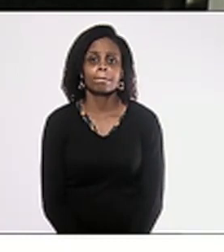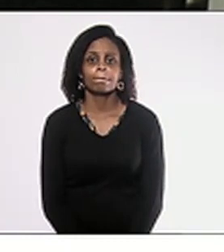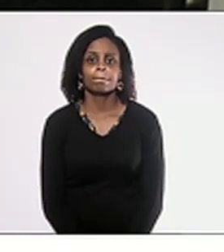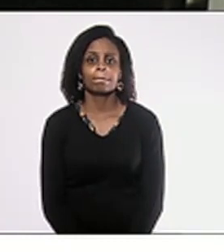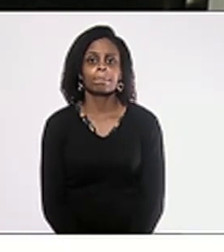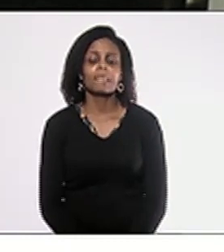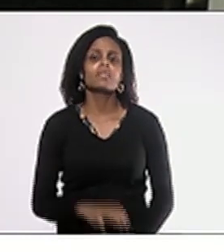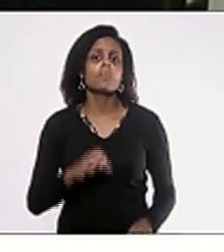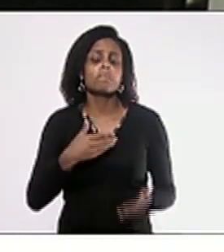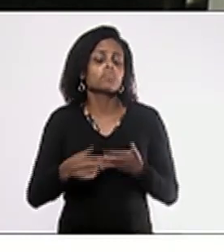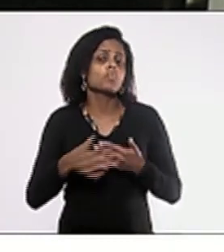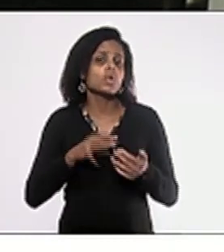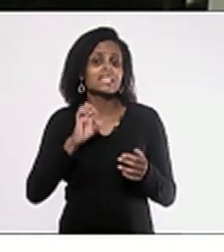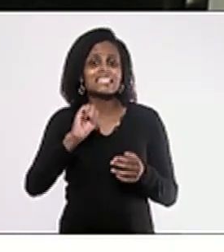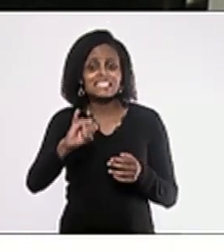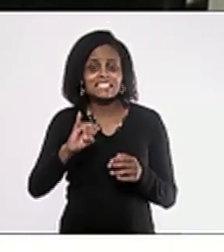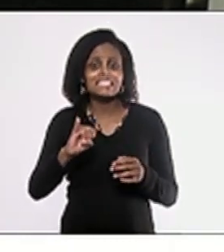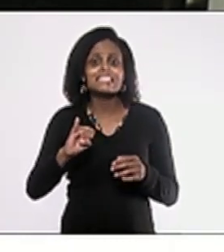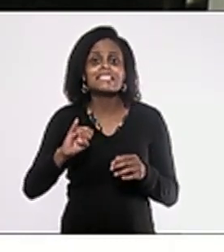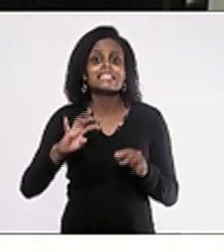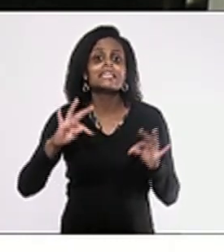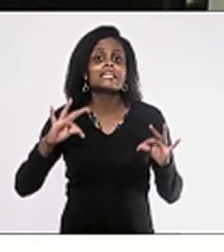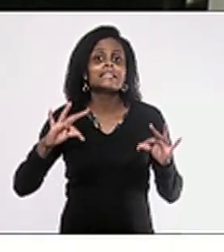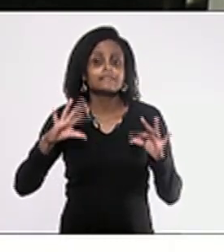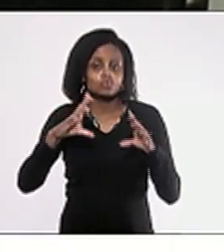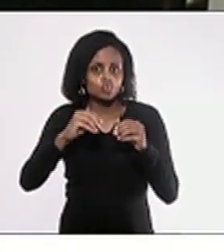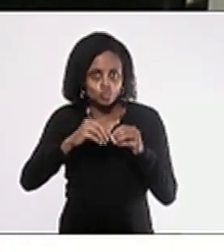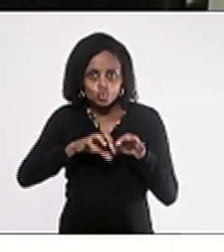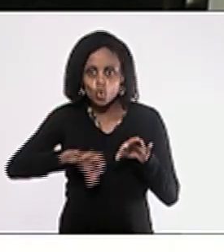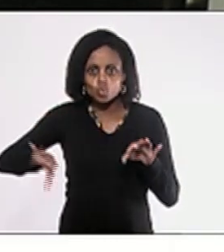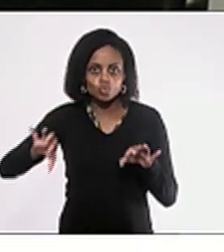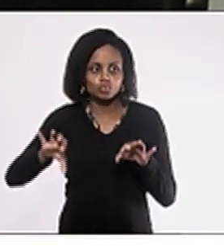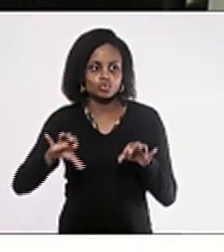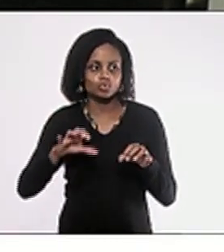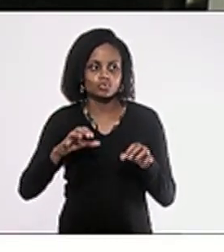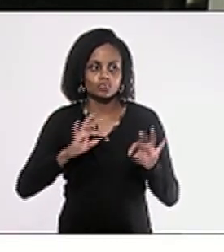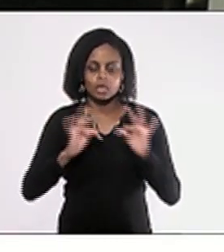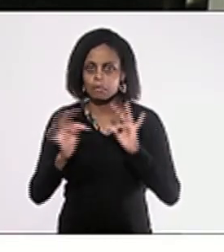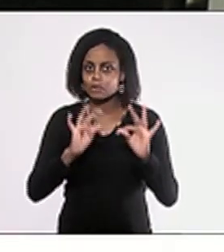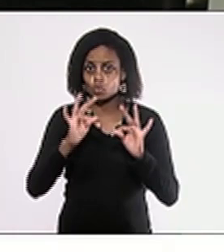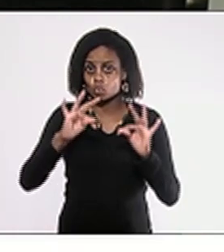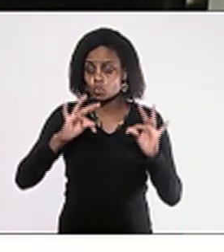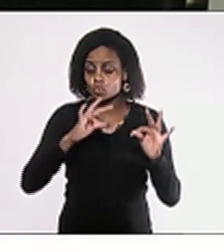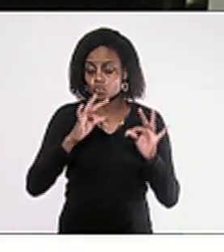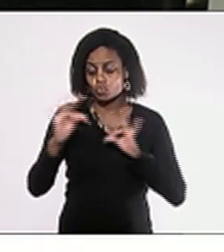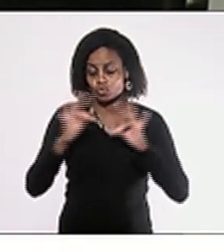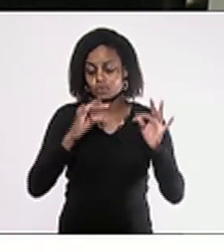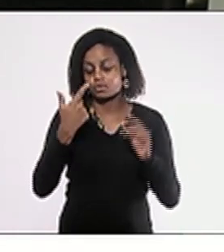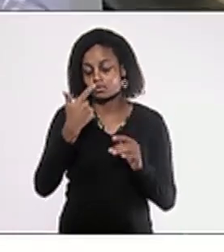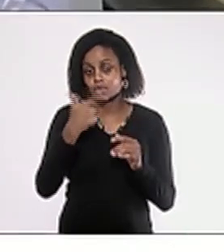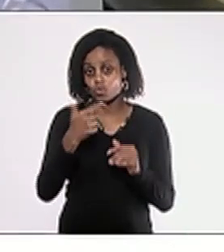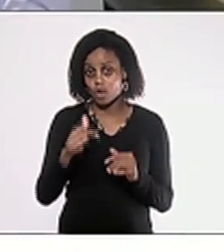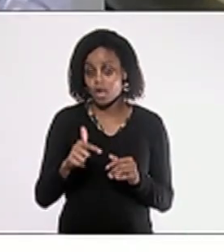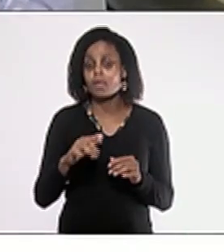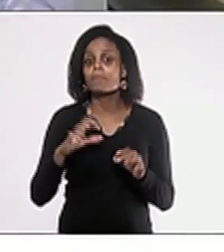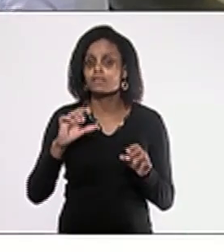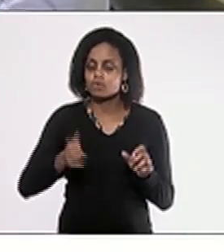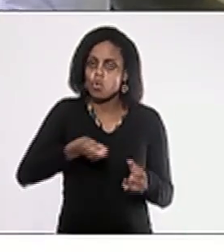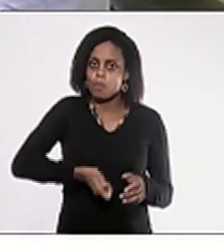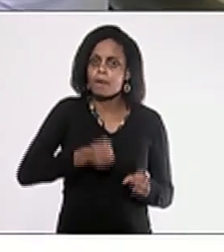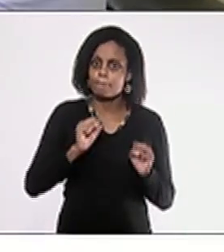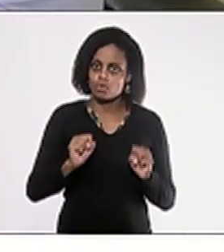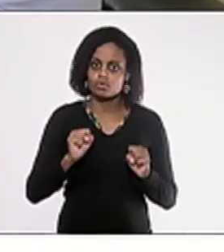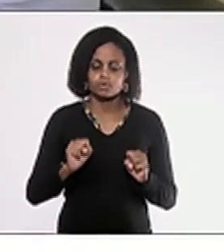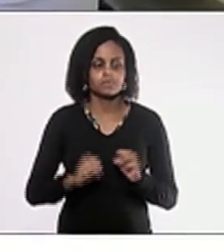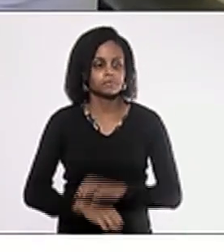serviço, Sim. Vocês fazem a completude da cobrança. Sim. Entendi. Doutor Eduardo, por favor. Deputado, será